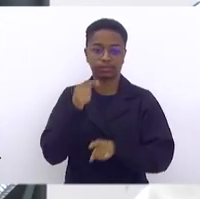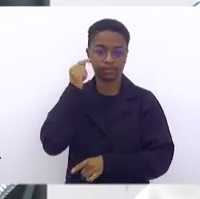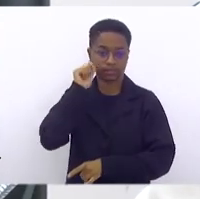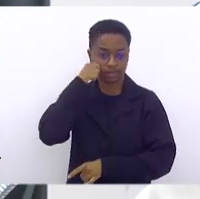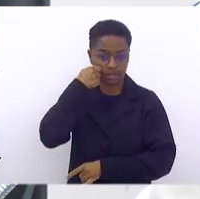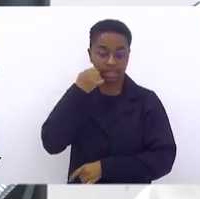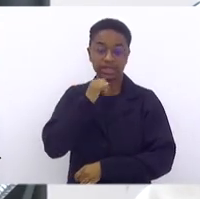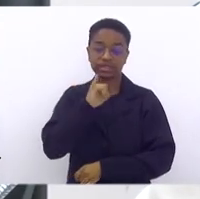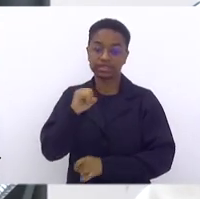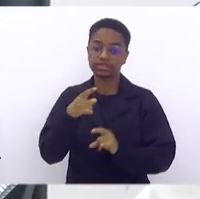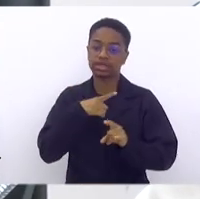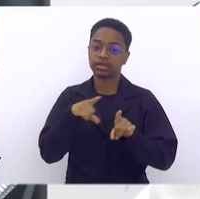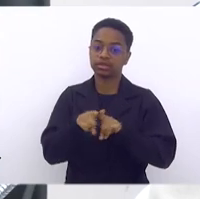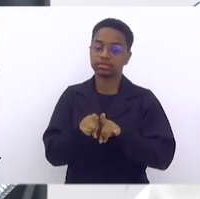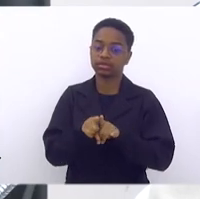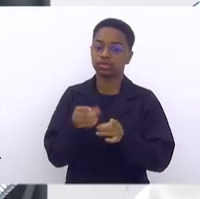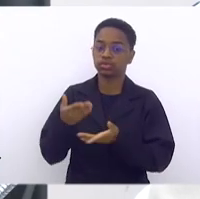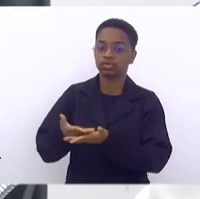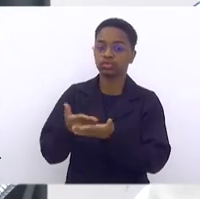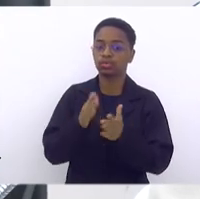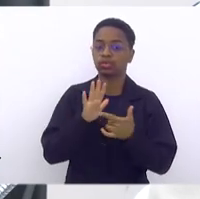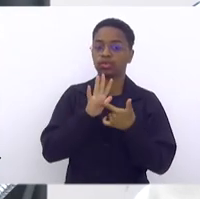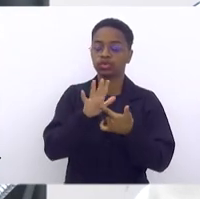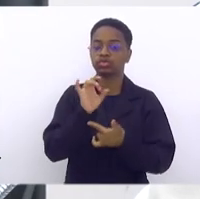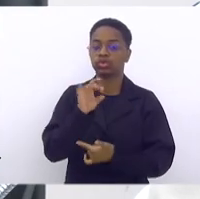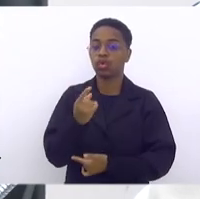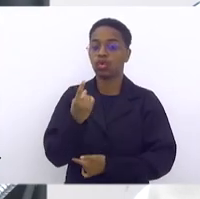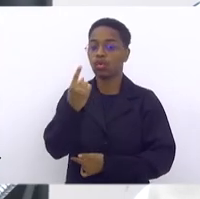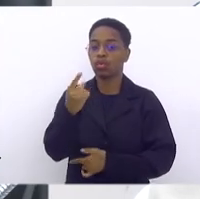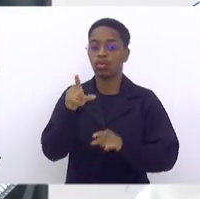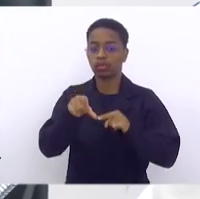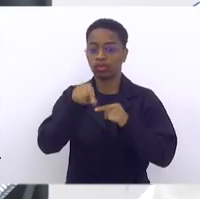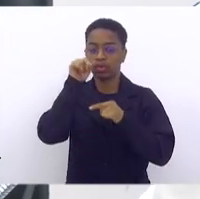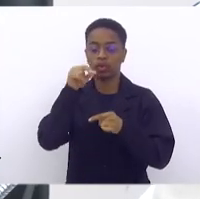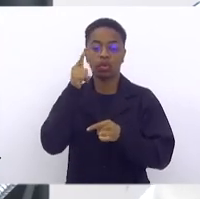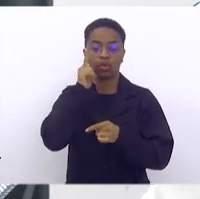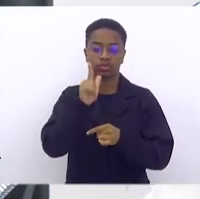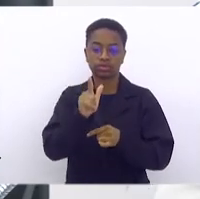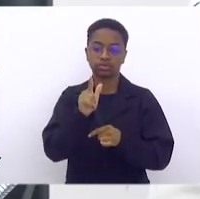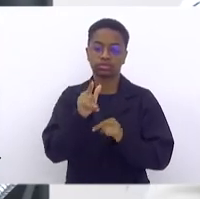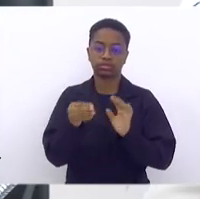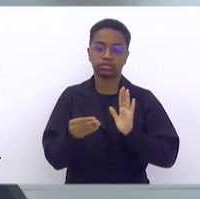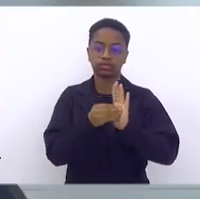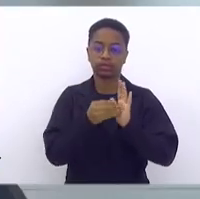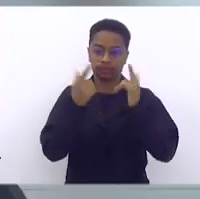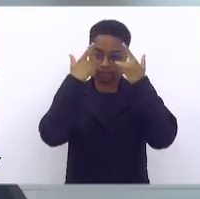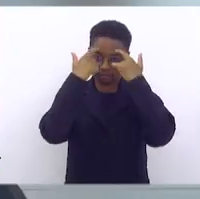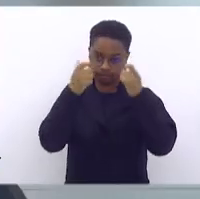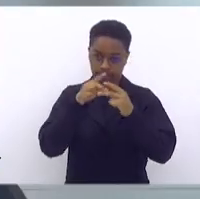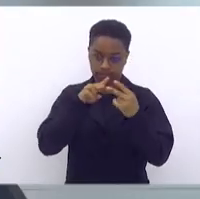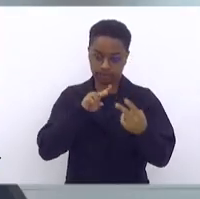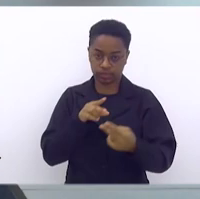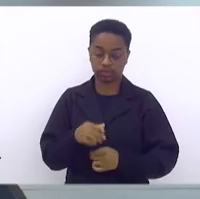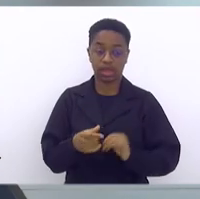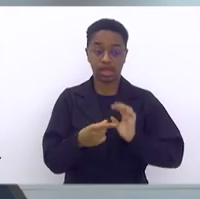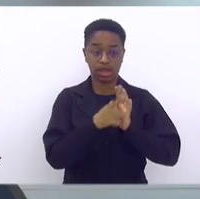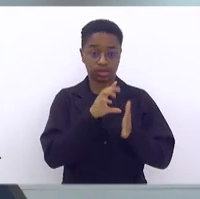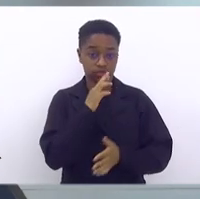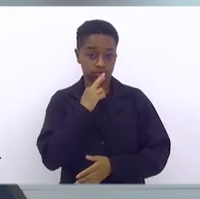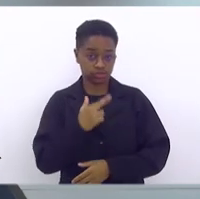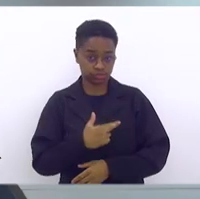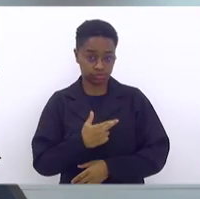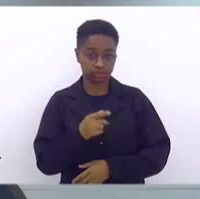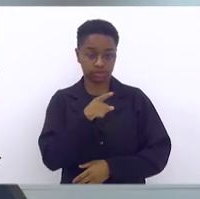tem um estudo para colocar só uma alternativa para colocar a violência cibernética. Antes de você responder, na linha do